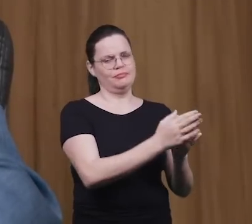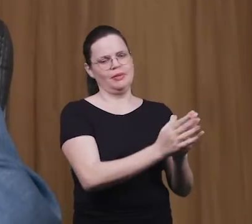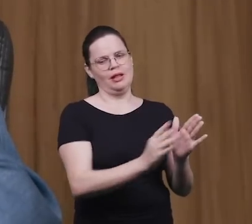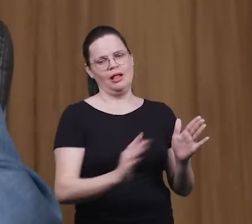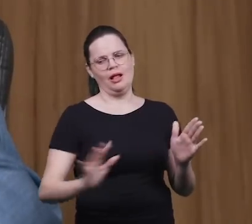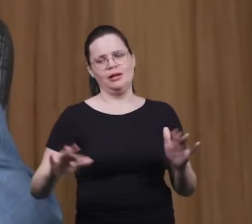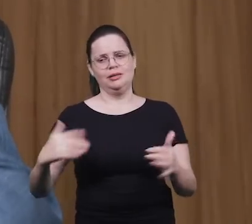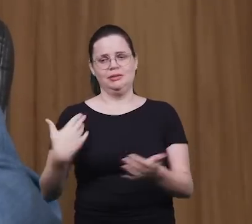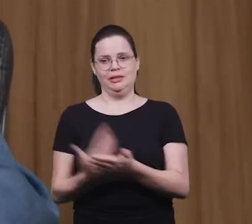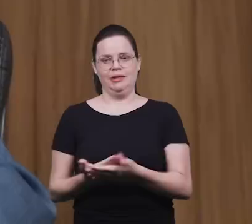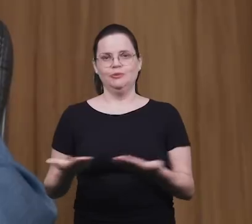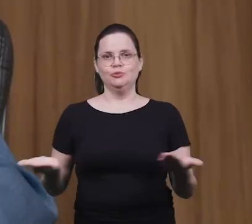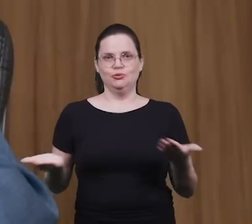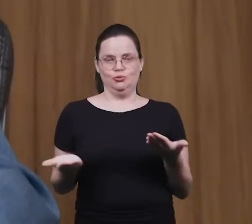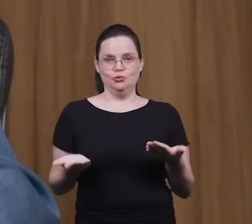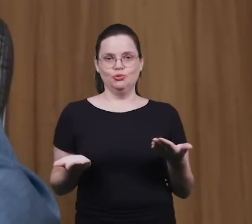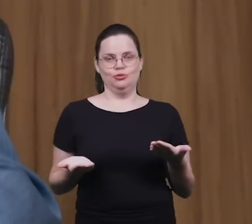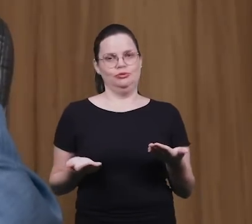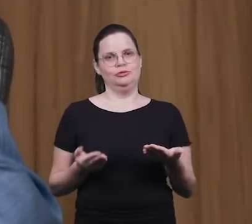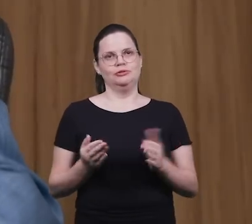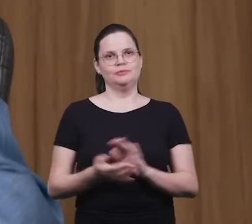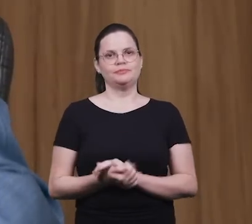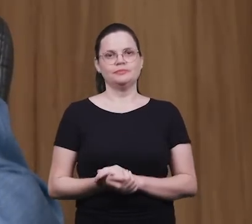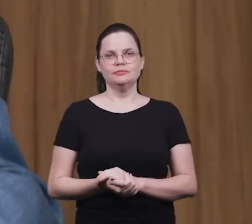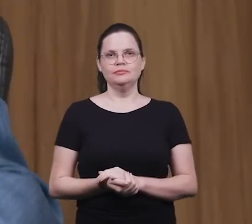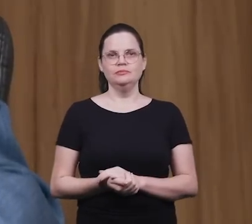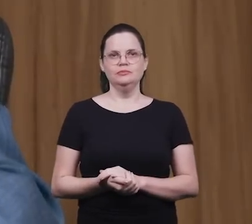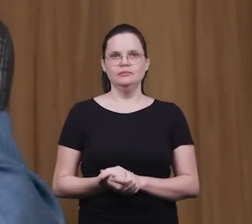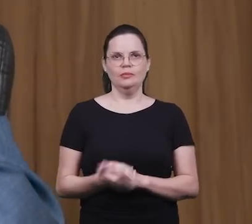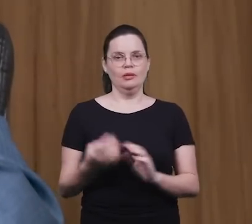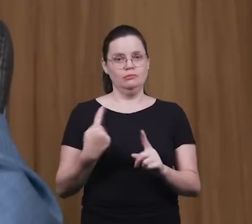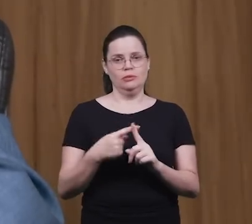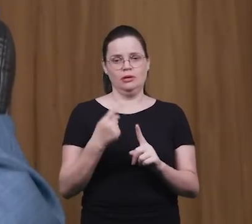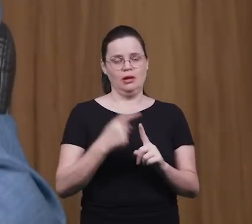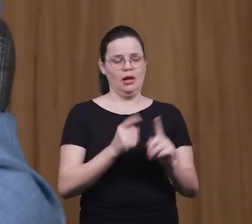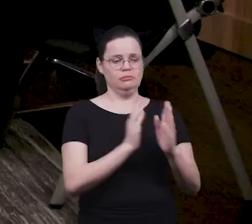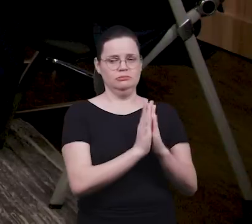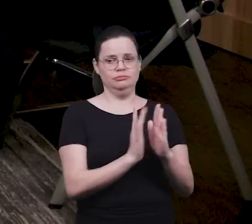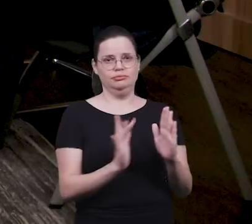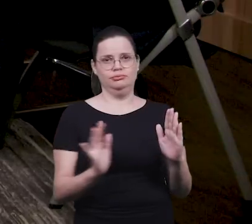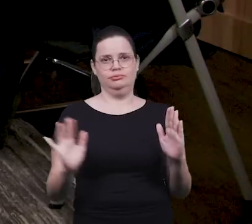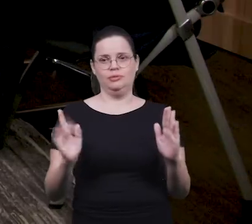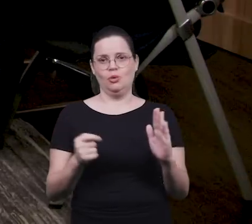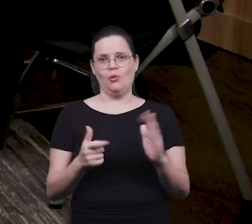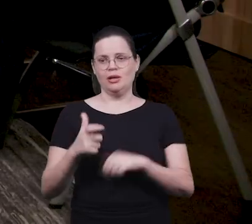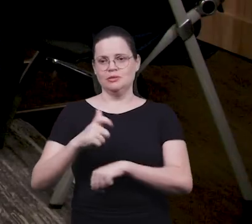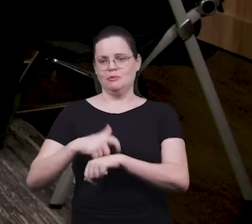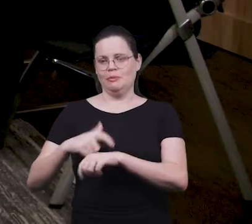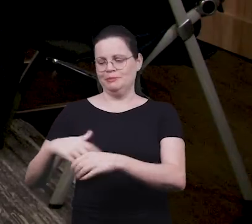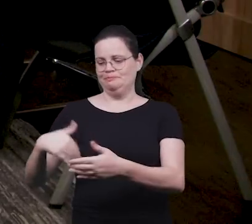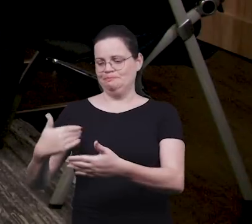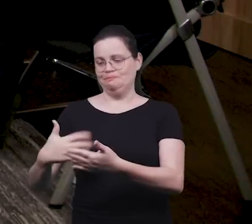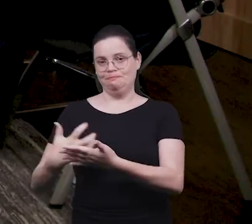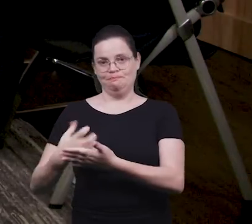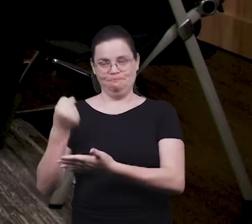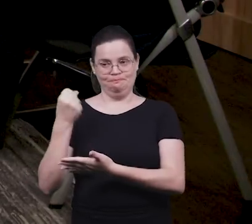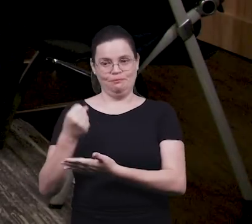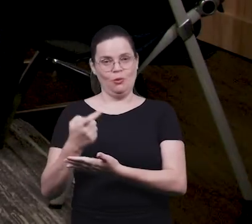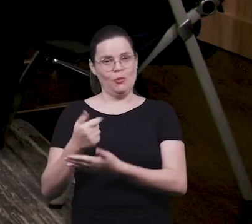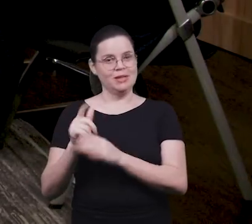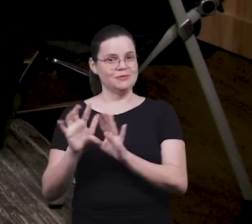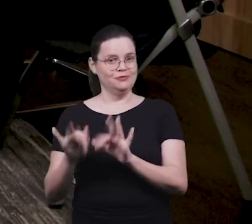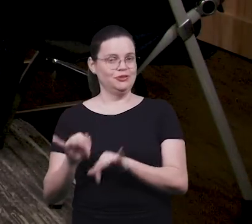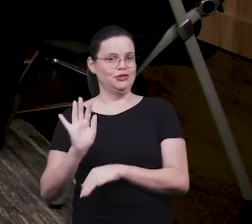nos trouxe até aqui já no seu final. Então, quando nós abordamos